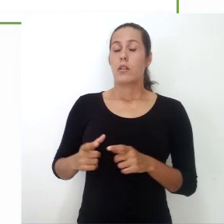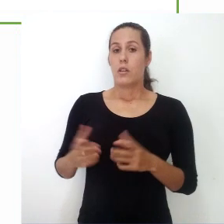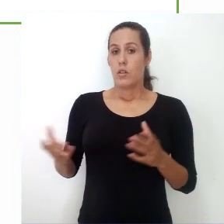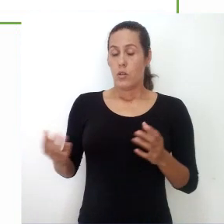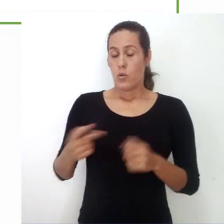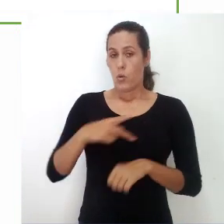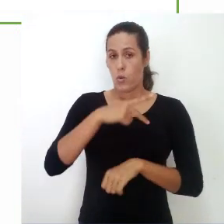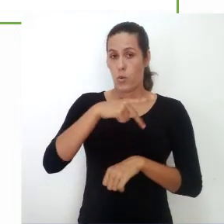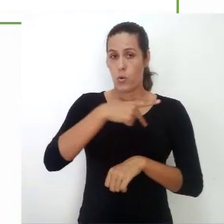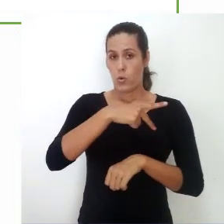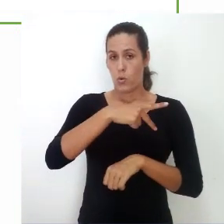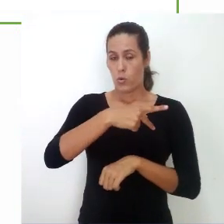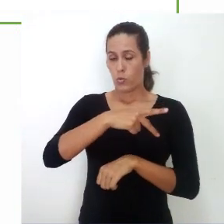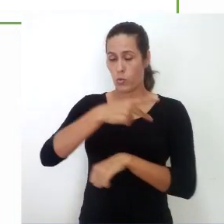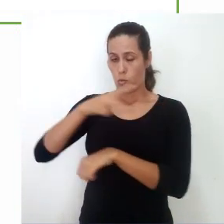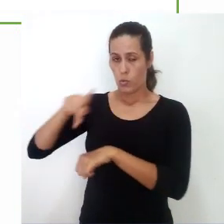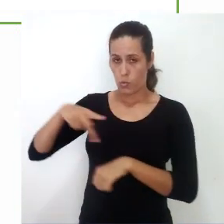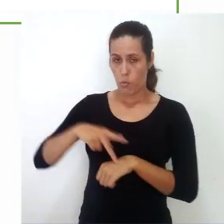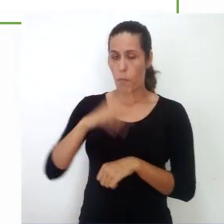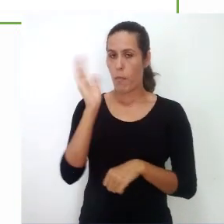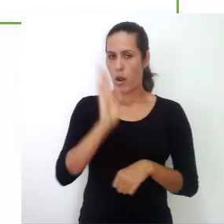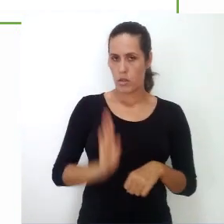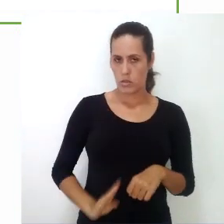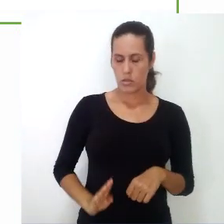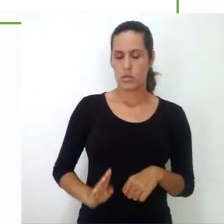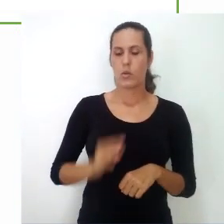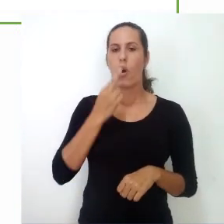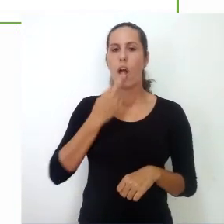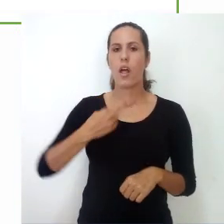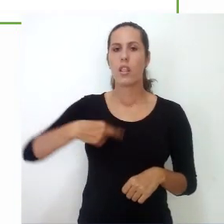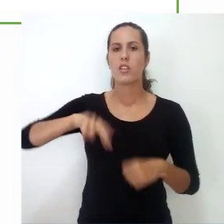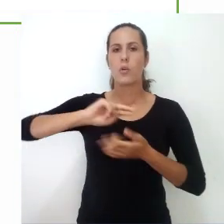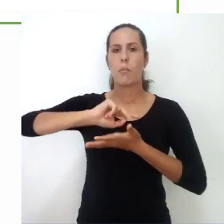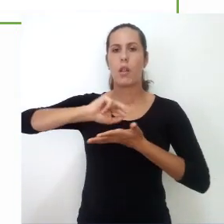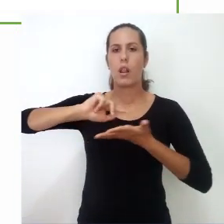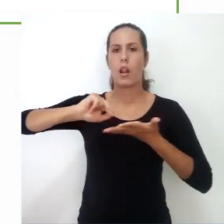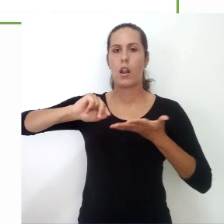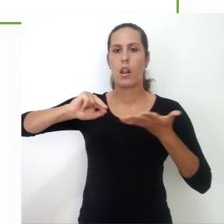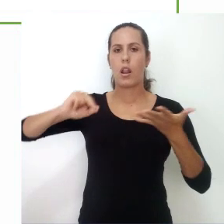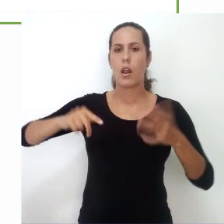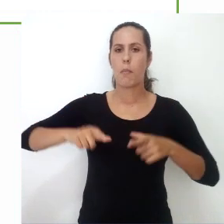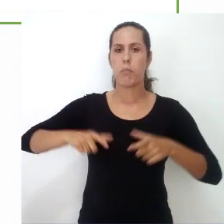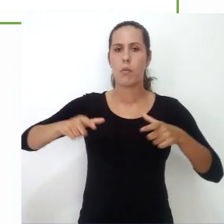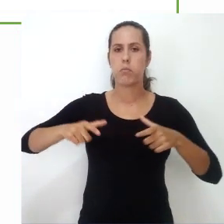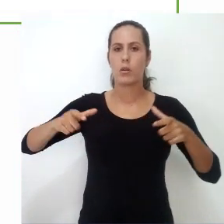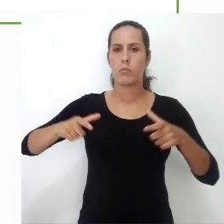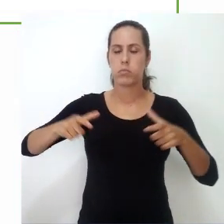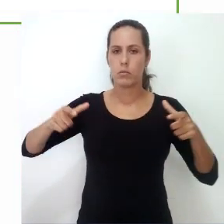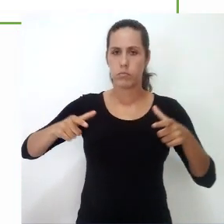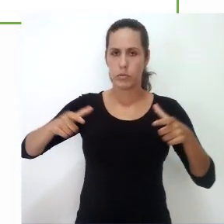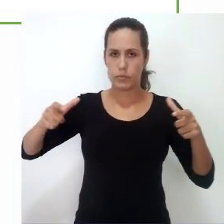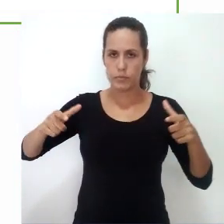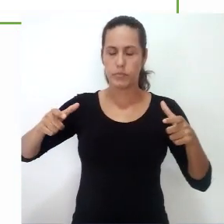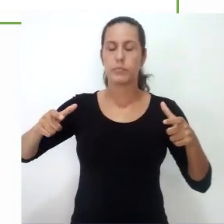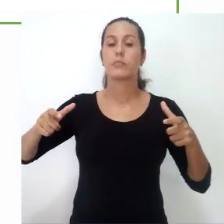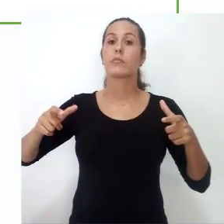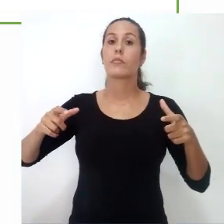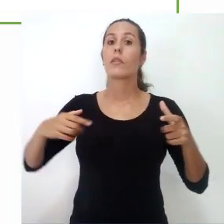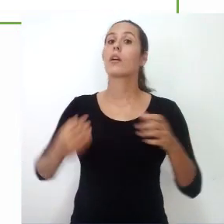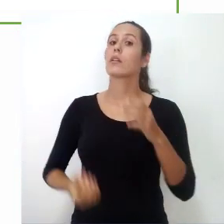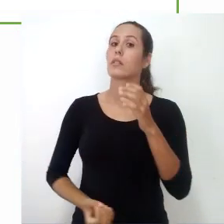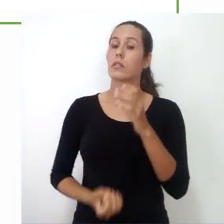diversidade religiosa no Brasil, é verificado um crescimento da intolerância, tendo sido criado até mesmo um